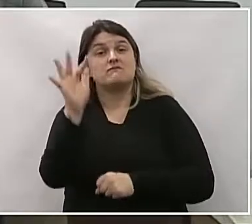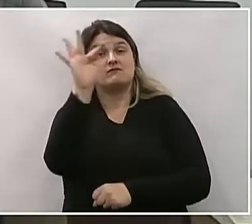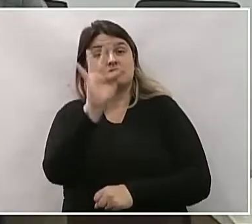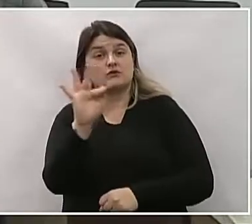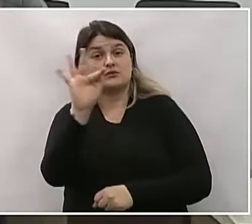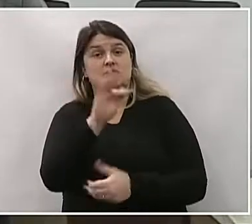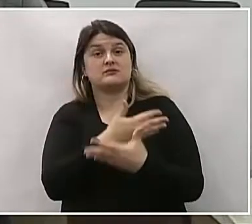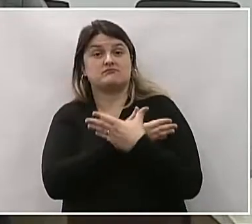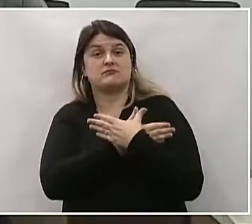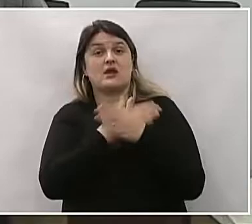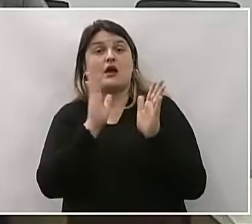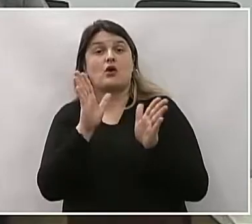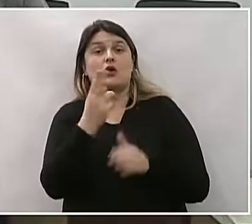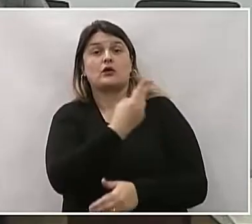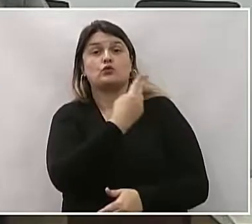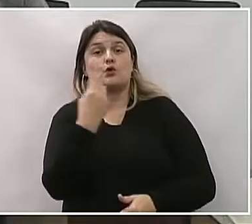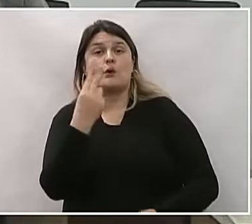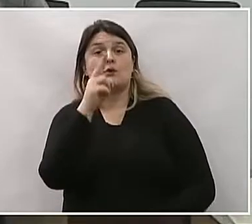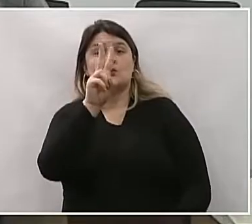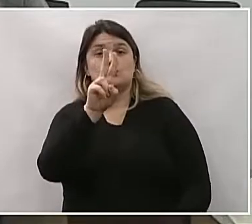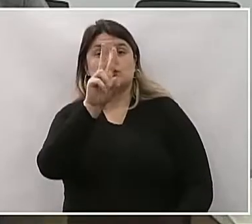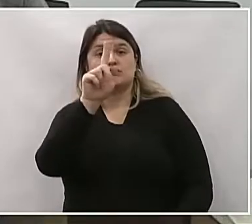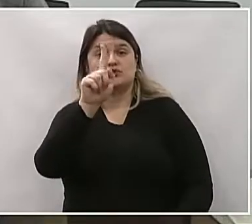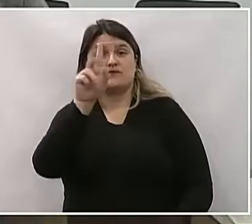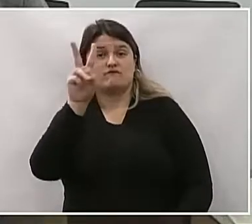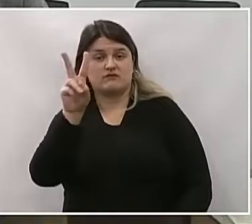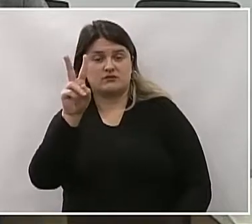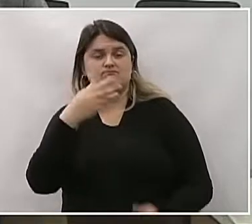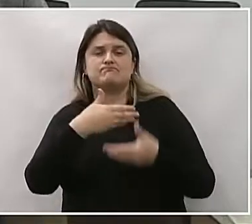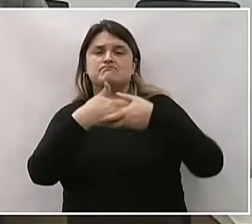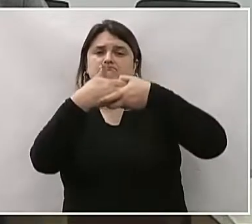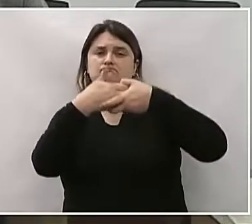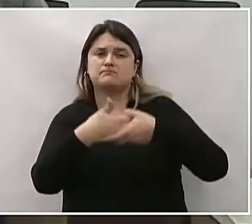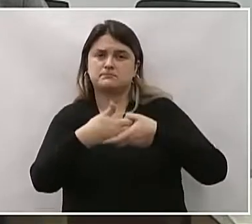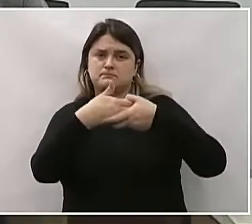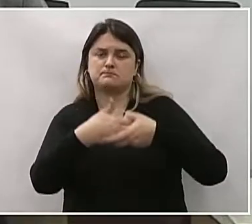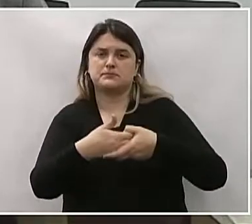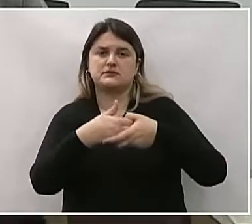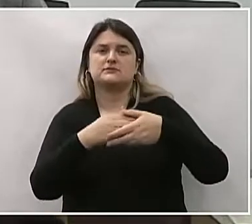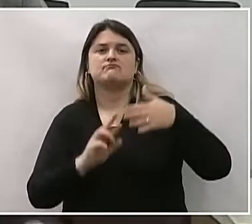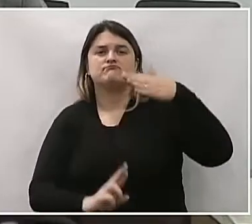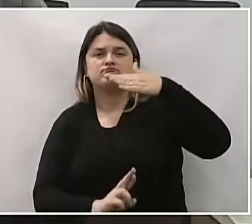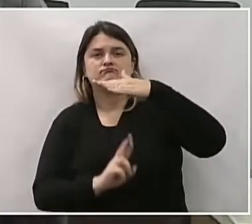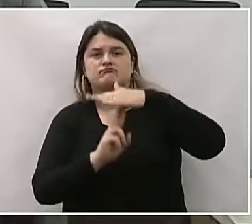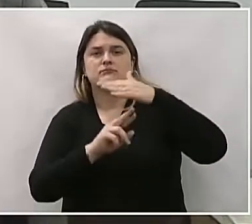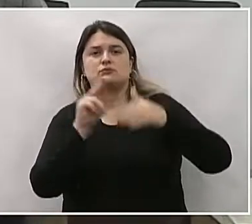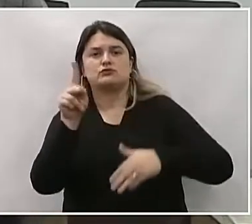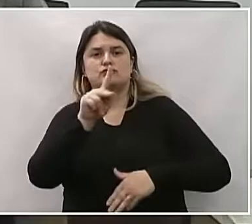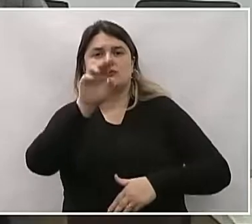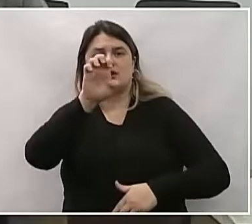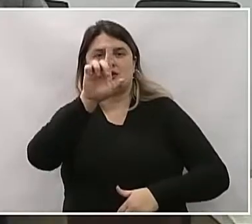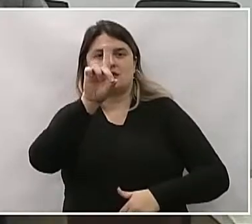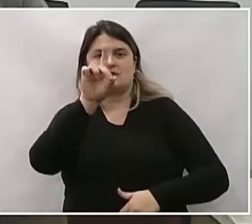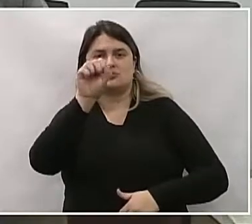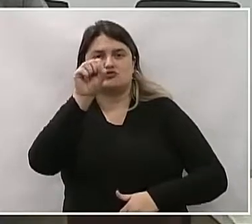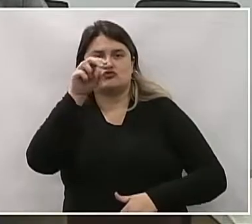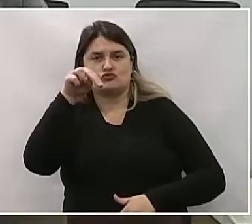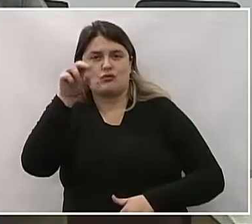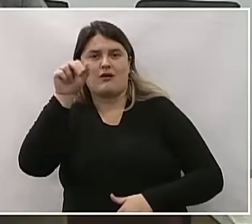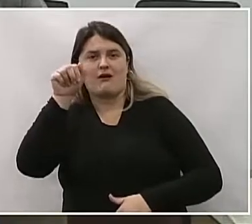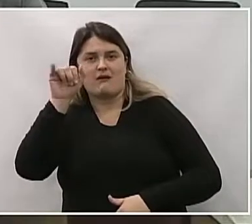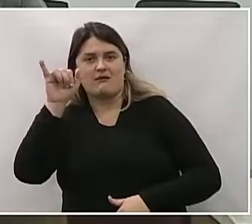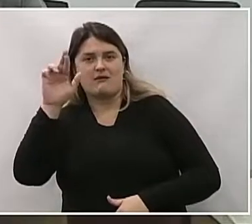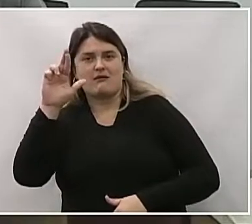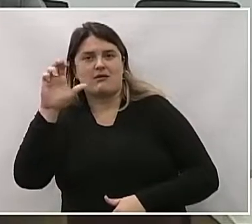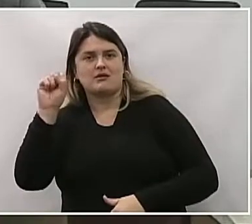Uniguaçu agora o GV fica aqui Meus parabéns para o reitor Edson Aires que desde o início